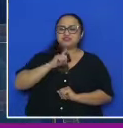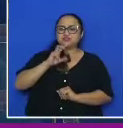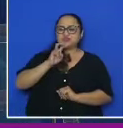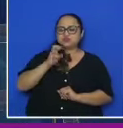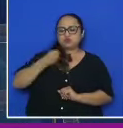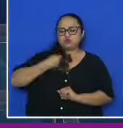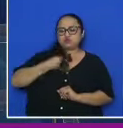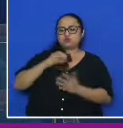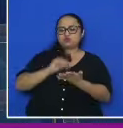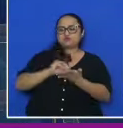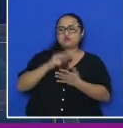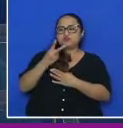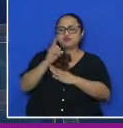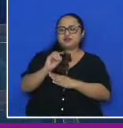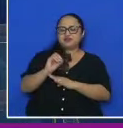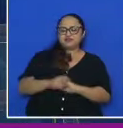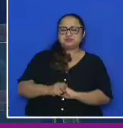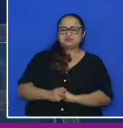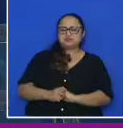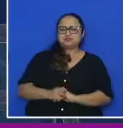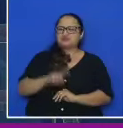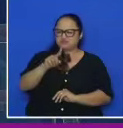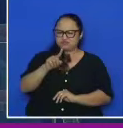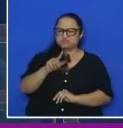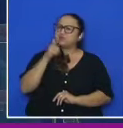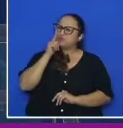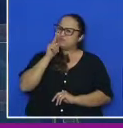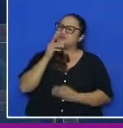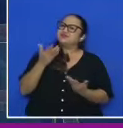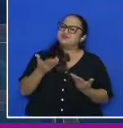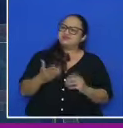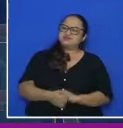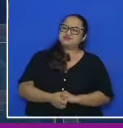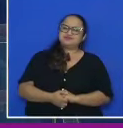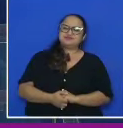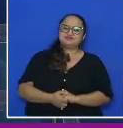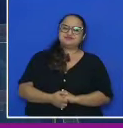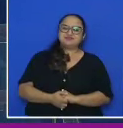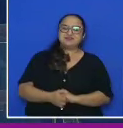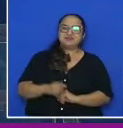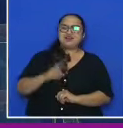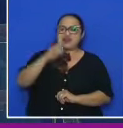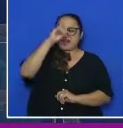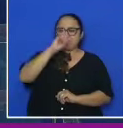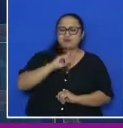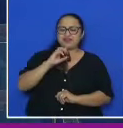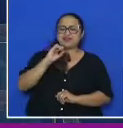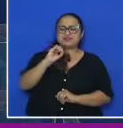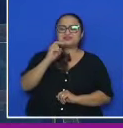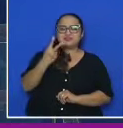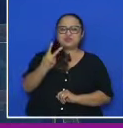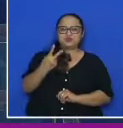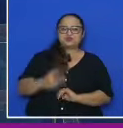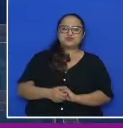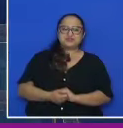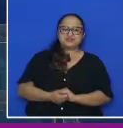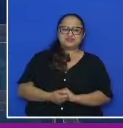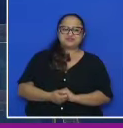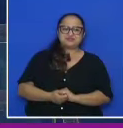5 números, faltam 10. Você ainda tem muitas chances. Bola amarela 02.